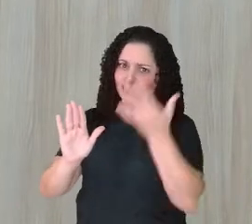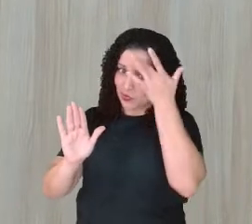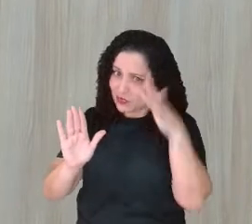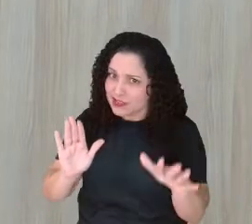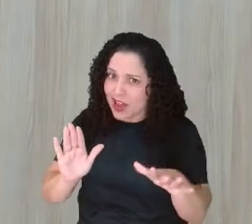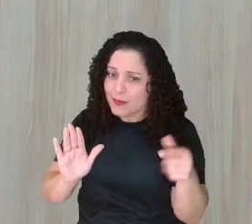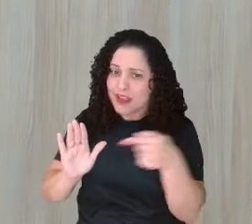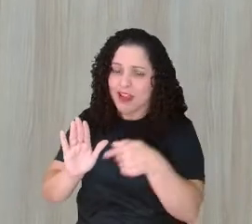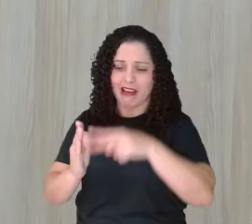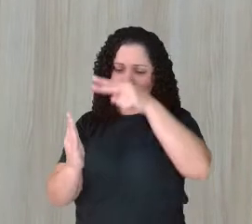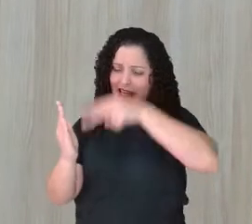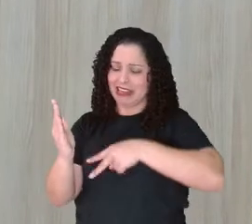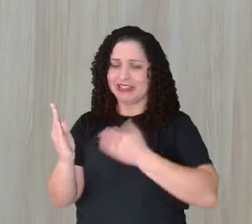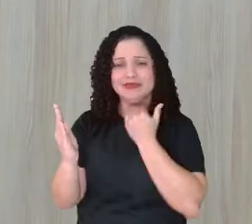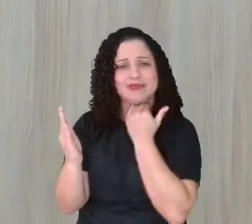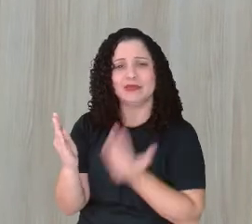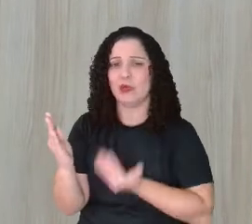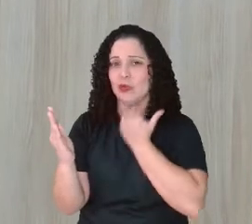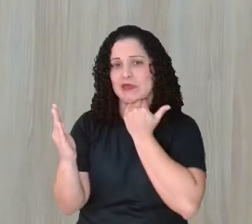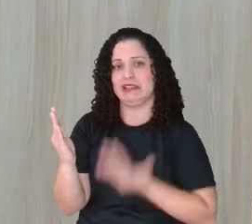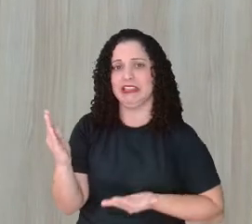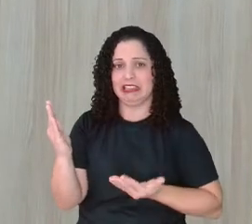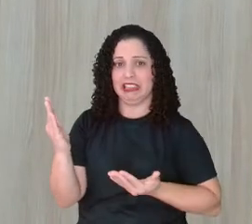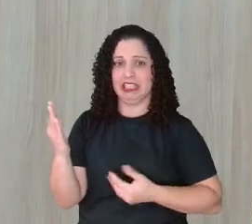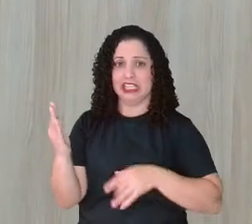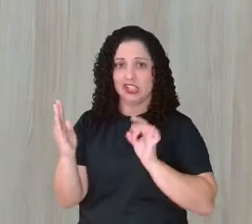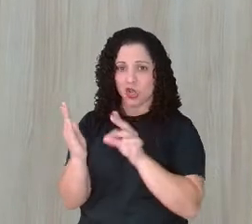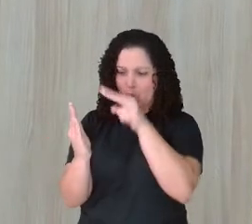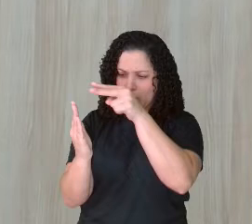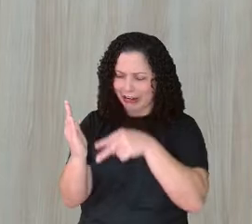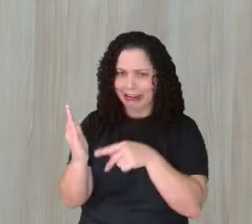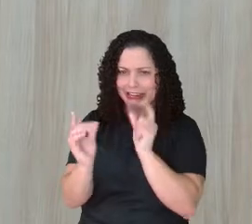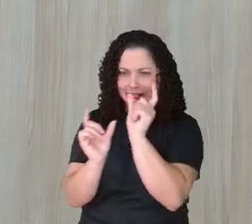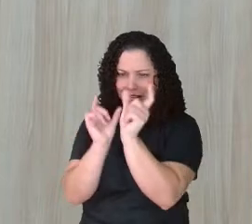consegue ler. E ler não é decodificar, ler